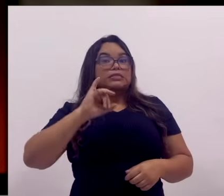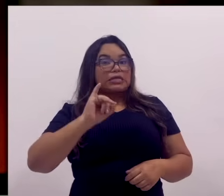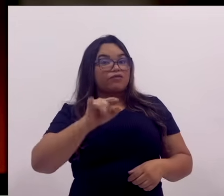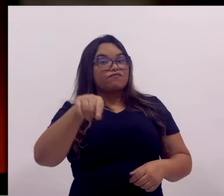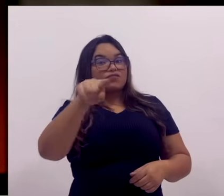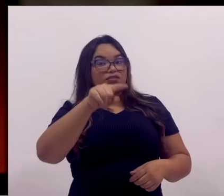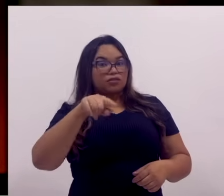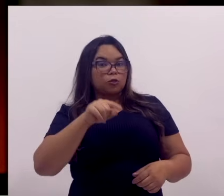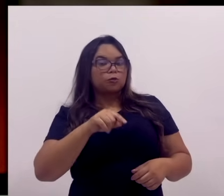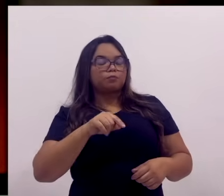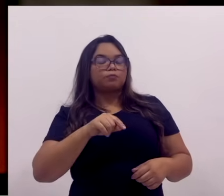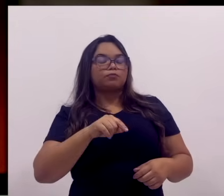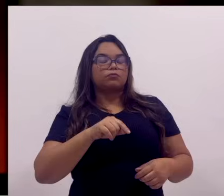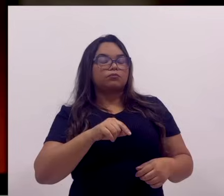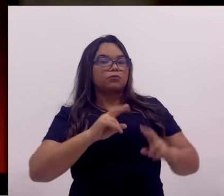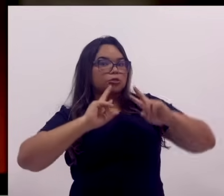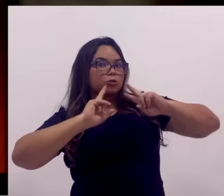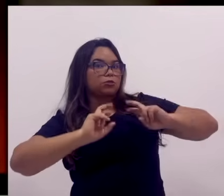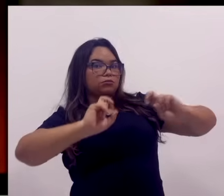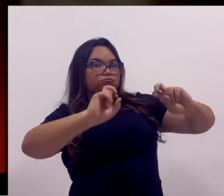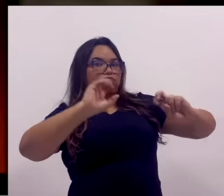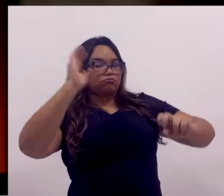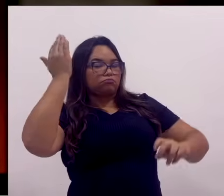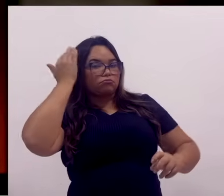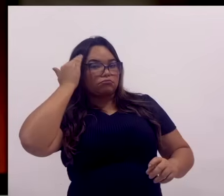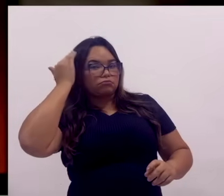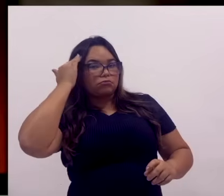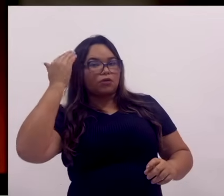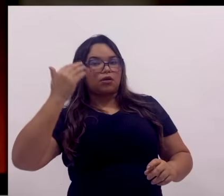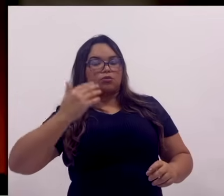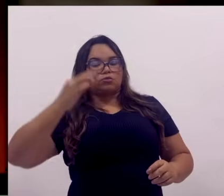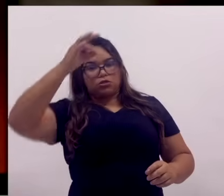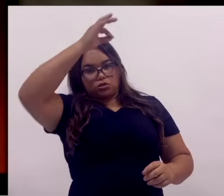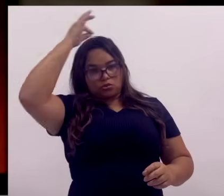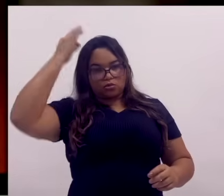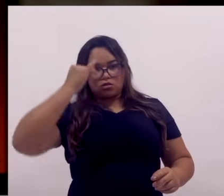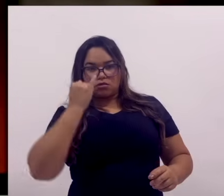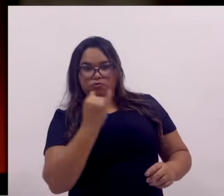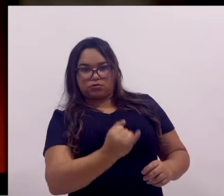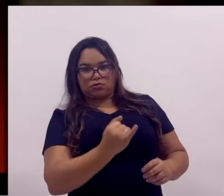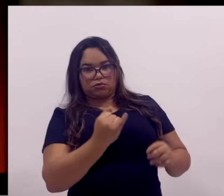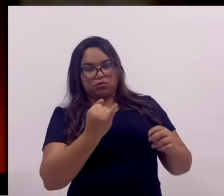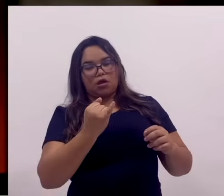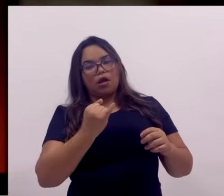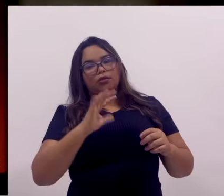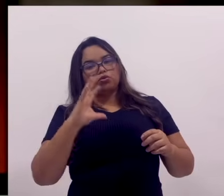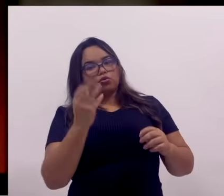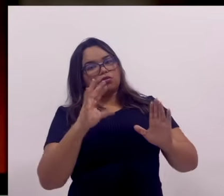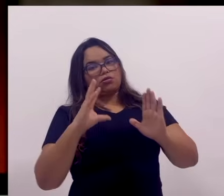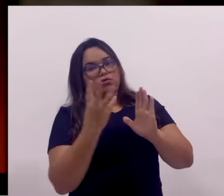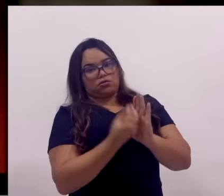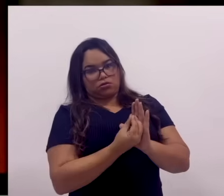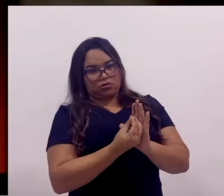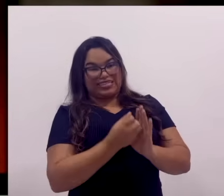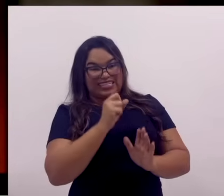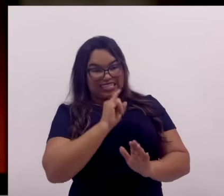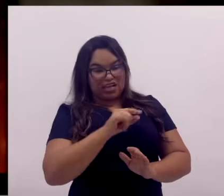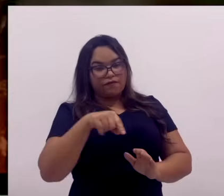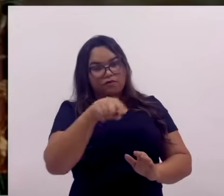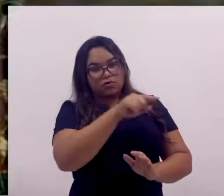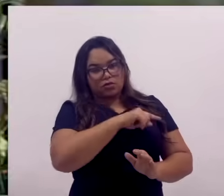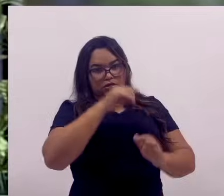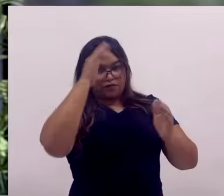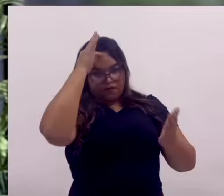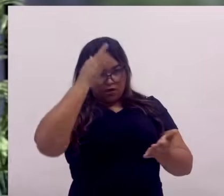Ao que vencer, darei a comer do maná escondido, e dar-lhe-ei uma pedra branca, e na pedra um novo